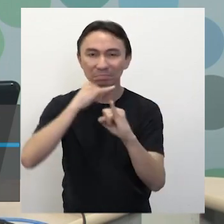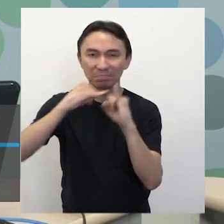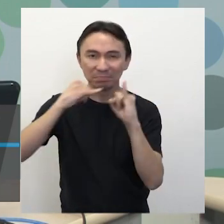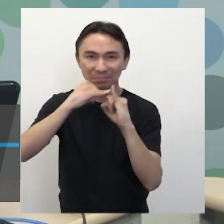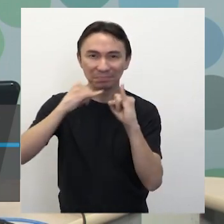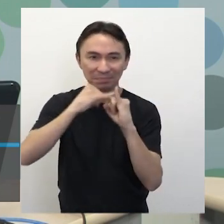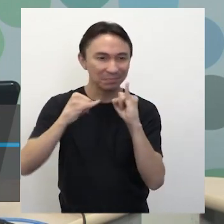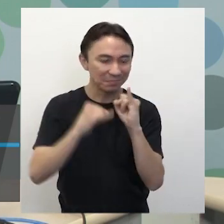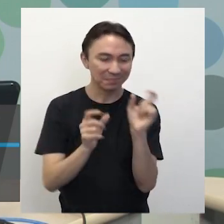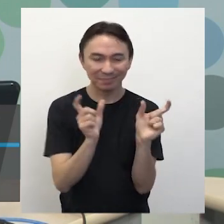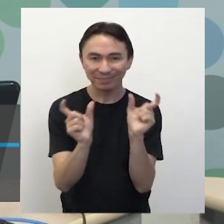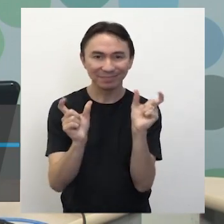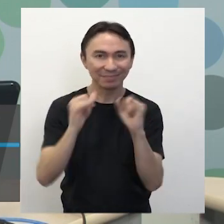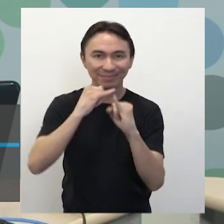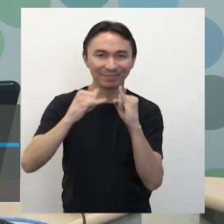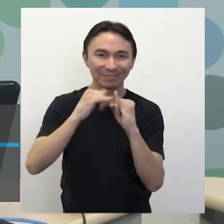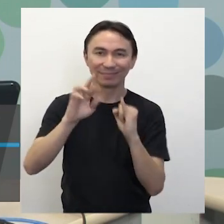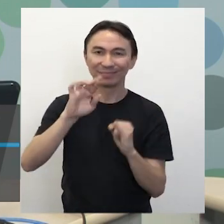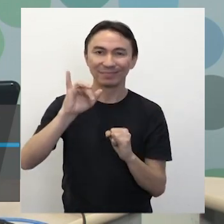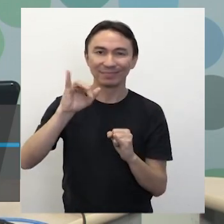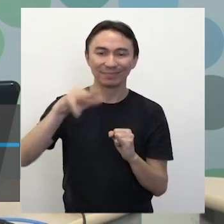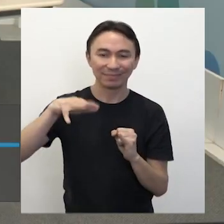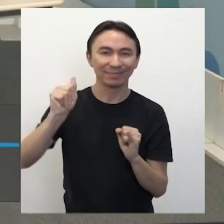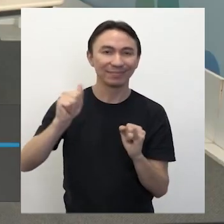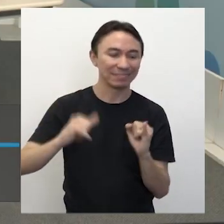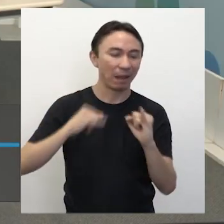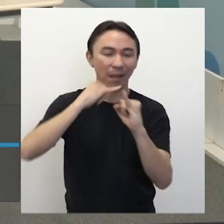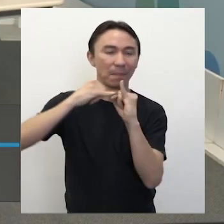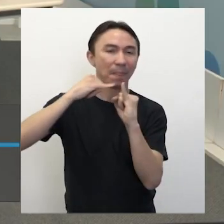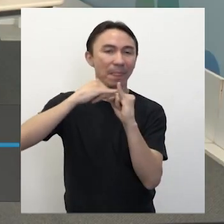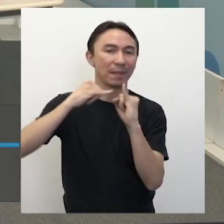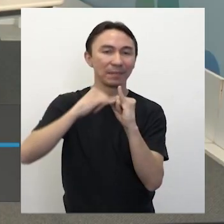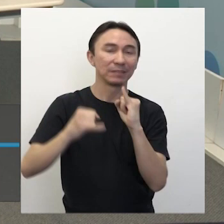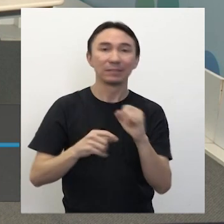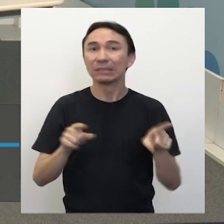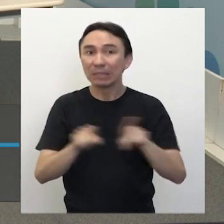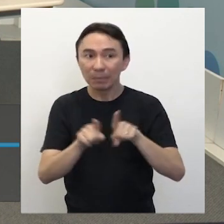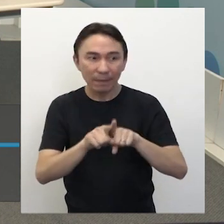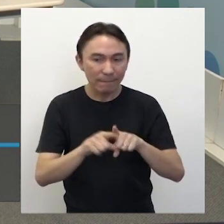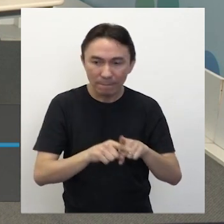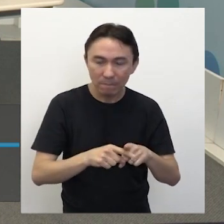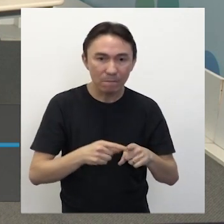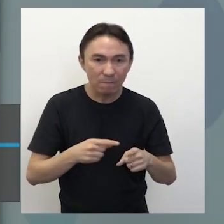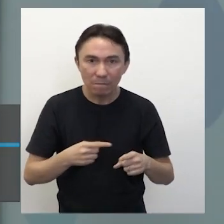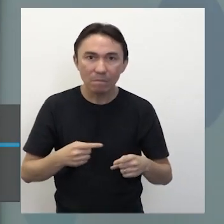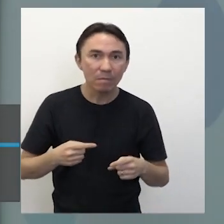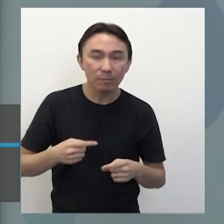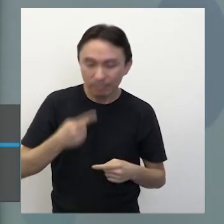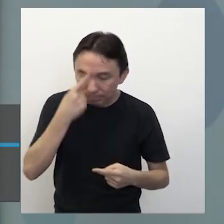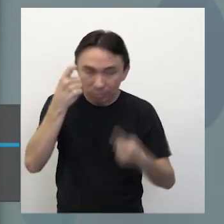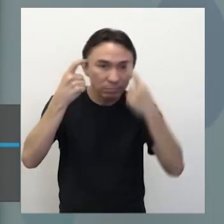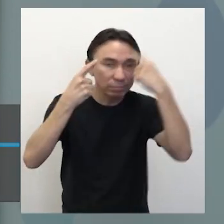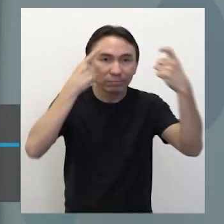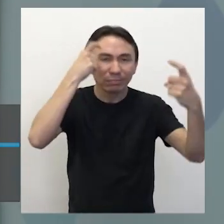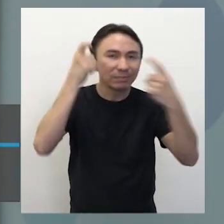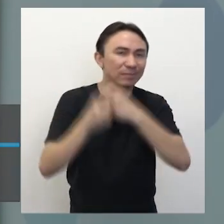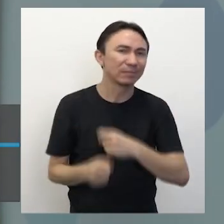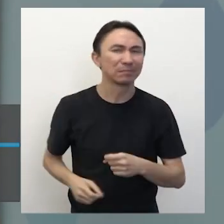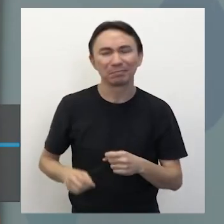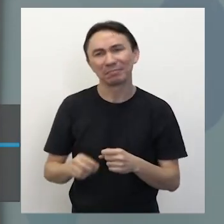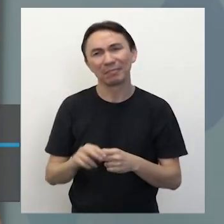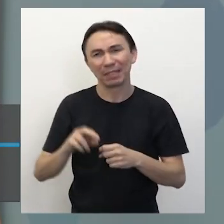palavras, mas todos falando da rima e do improviso. Isso, a rima e o improviso, o repente, cada um com seu sotaque, né, com seu regionalismo.